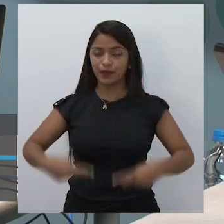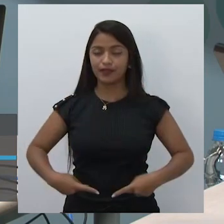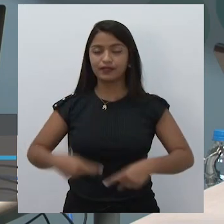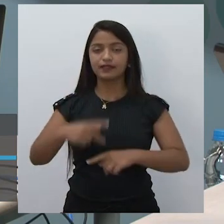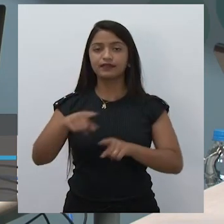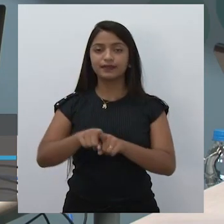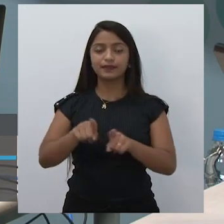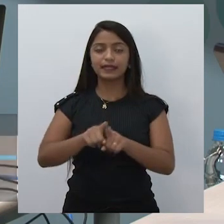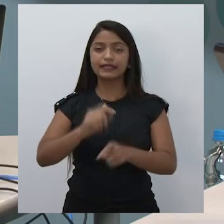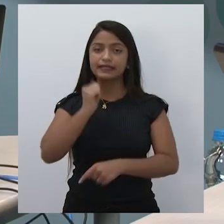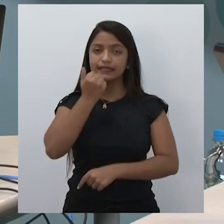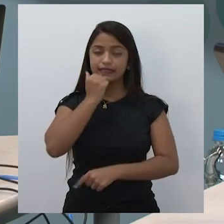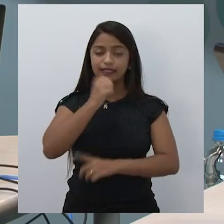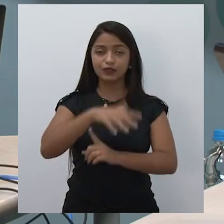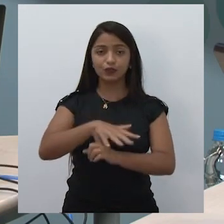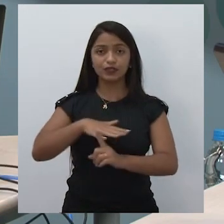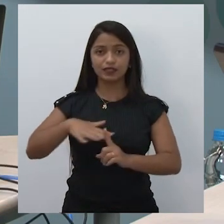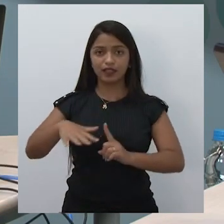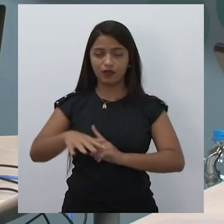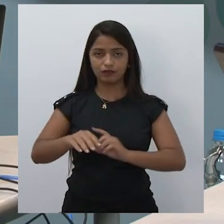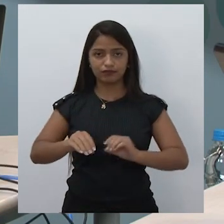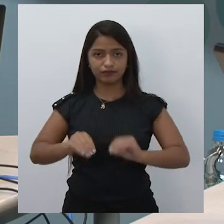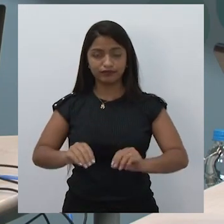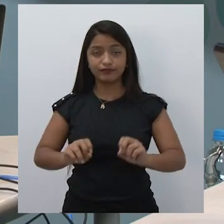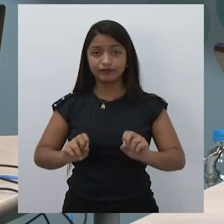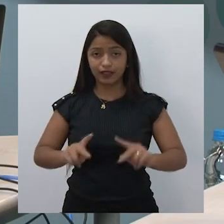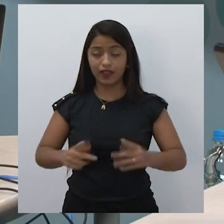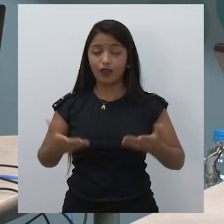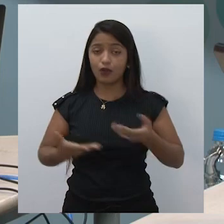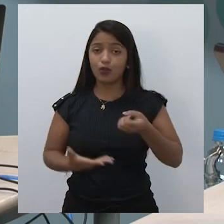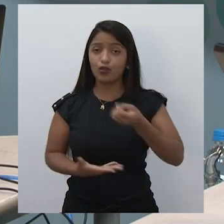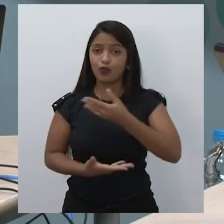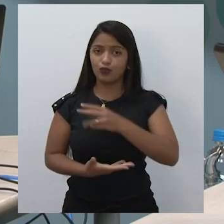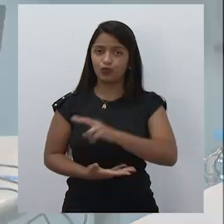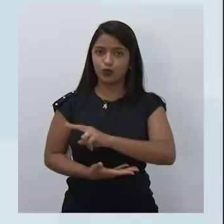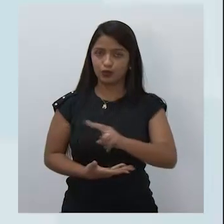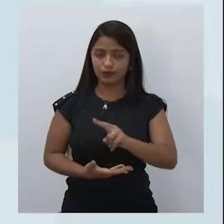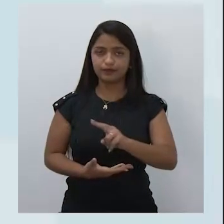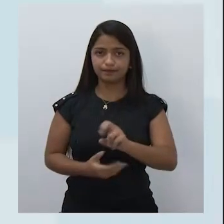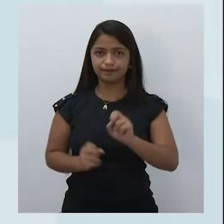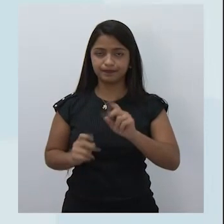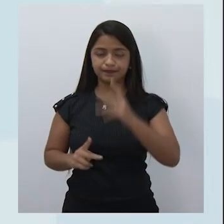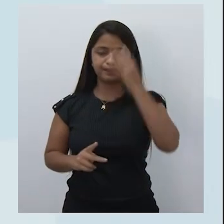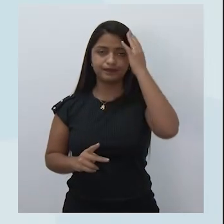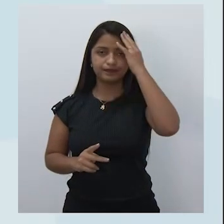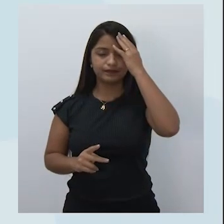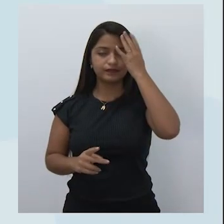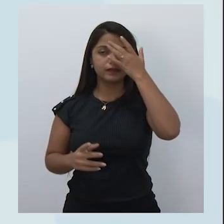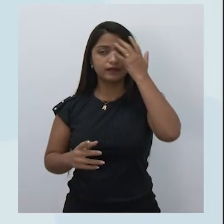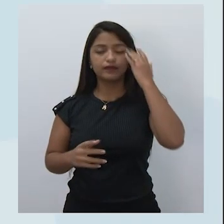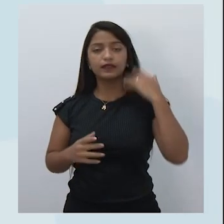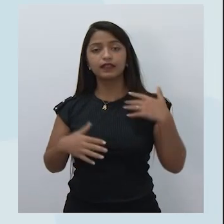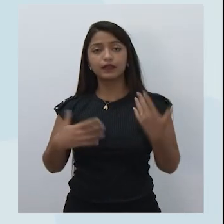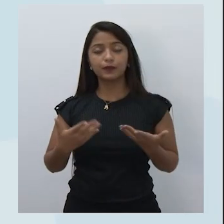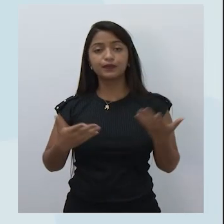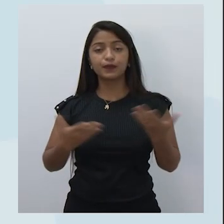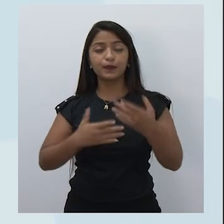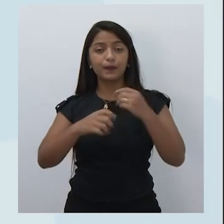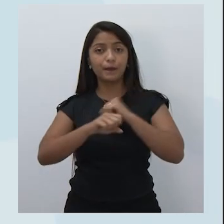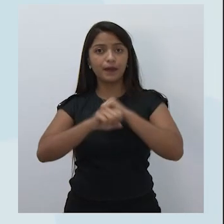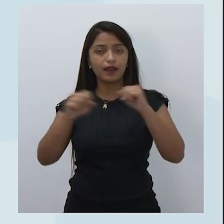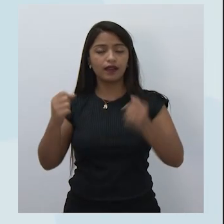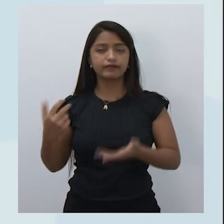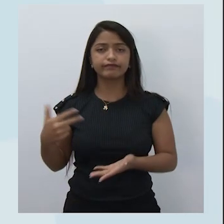Aplicadas. Bom, esse é o novo nome da área de Ciências Humanas, né? Nós estamos aqui nessa manhã